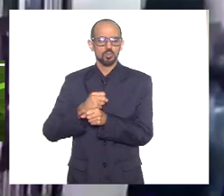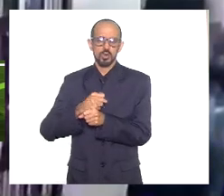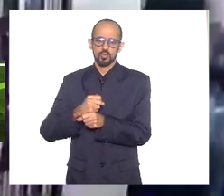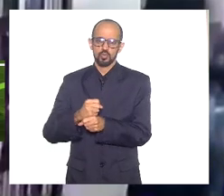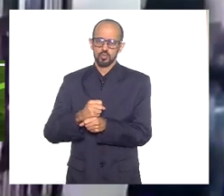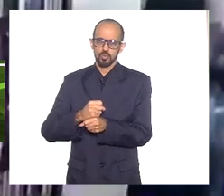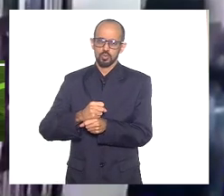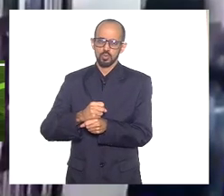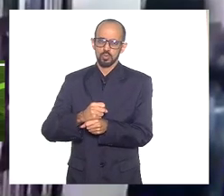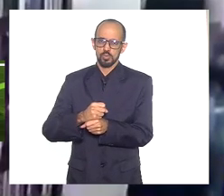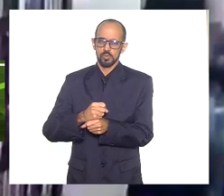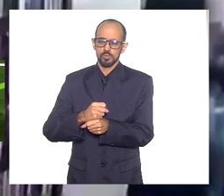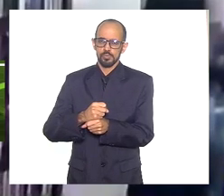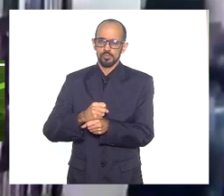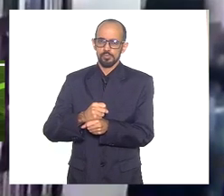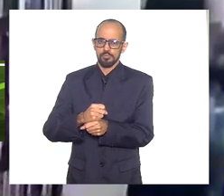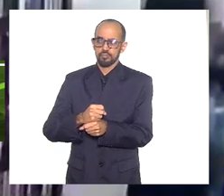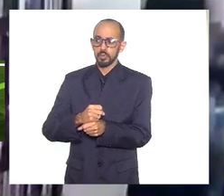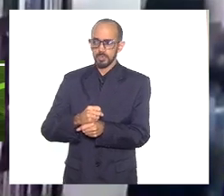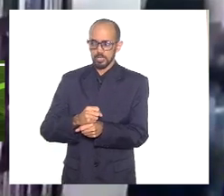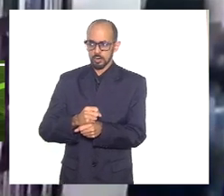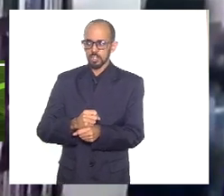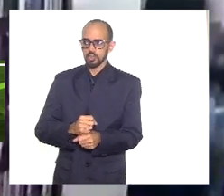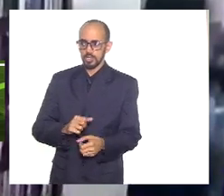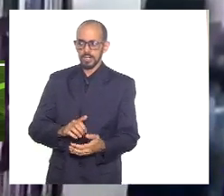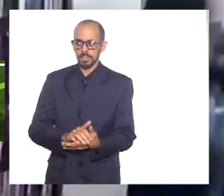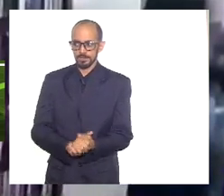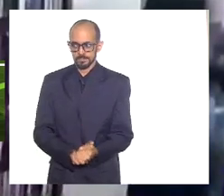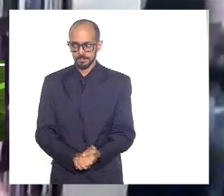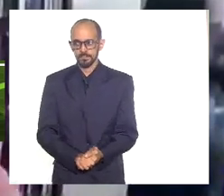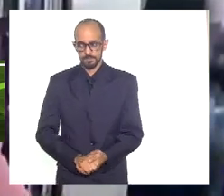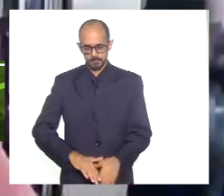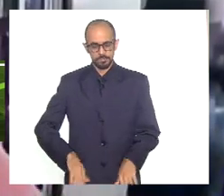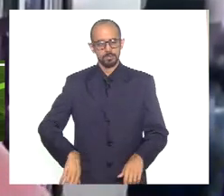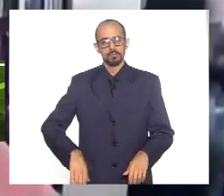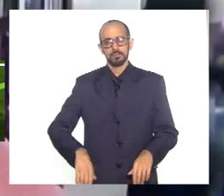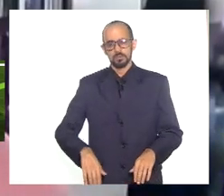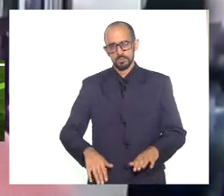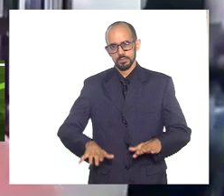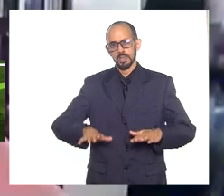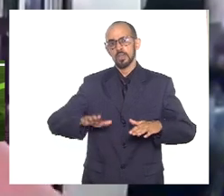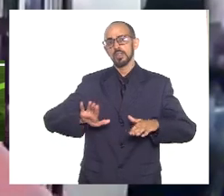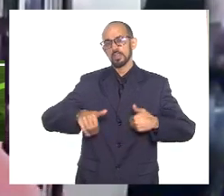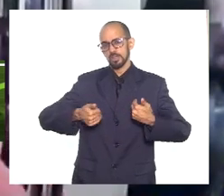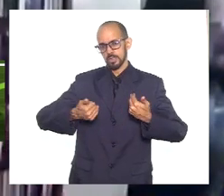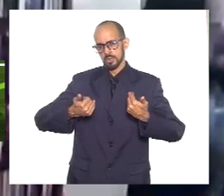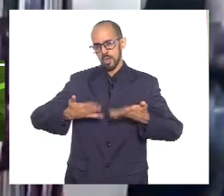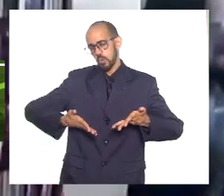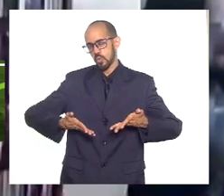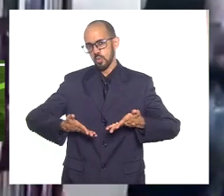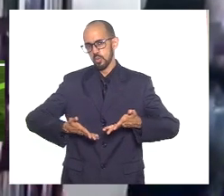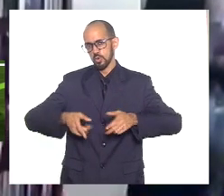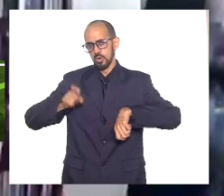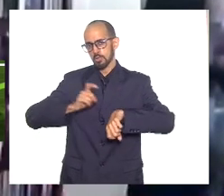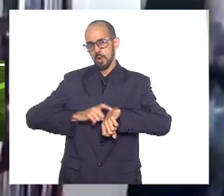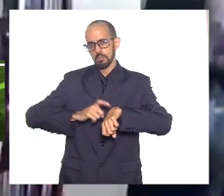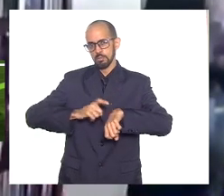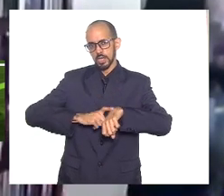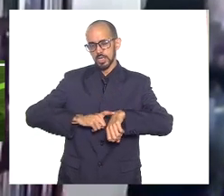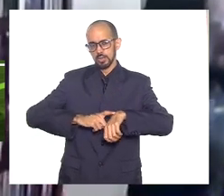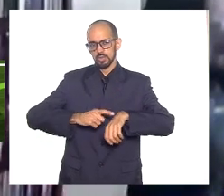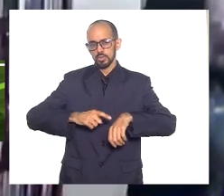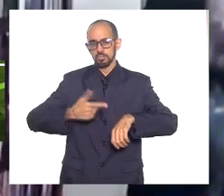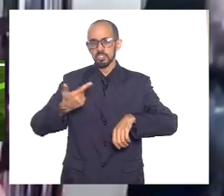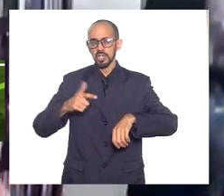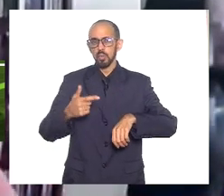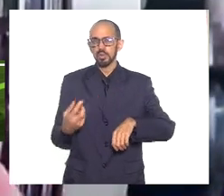consecutivo. Então, realmente, isso aí, eu acho que, na medida que haja a desvalorização do